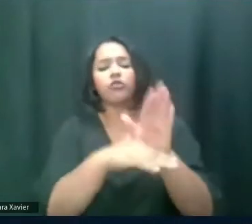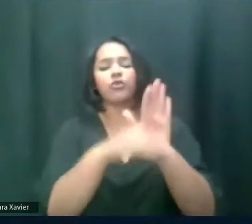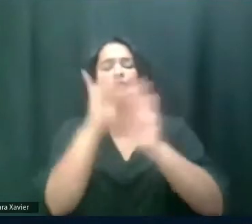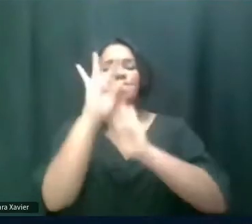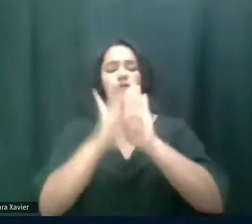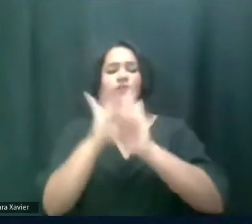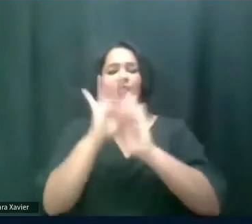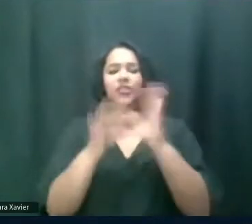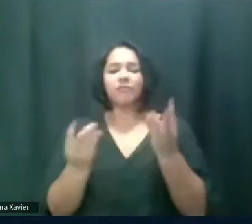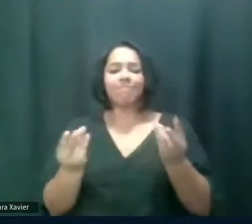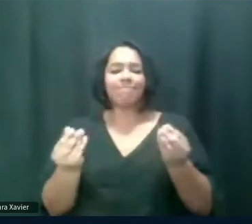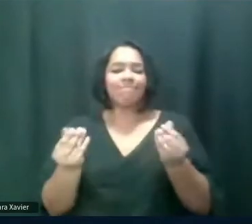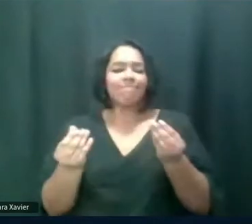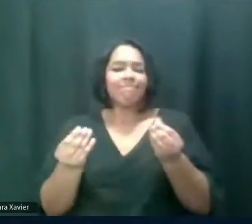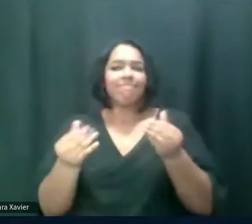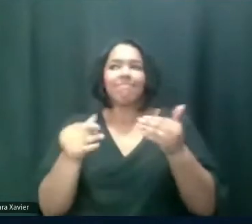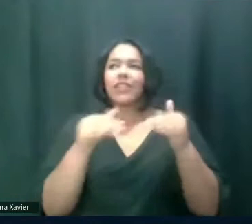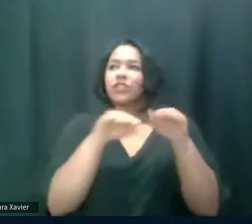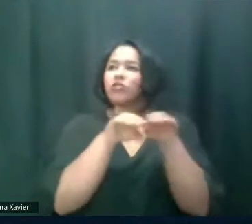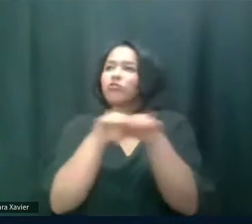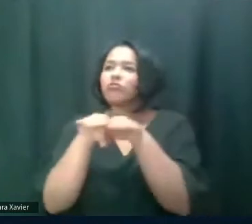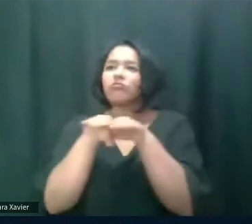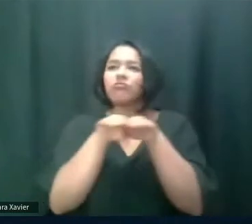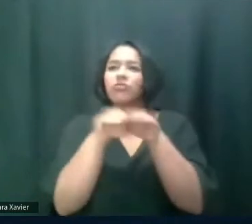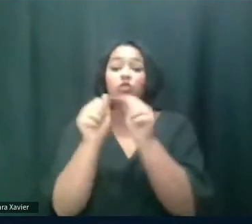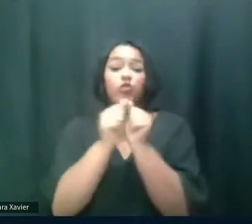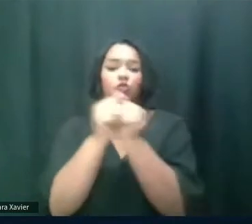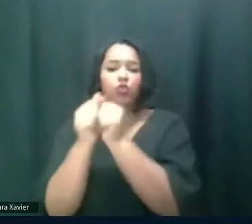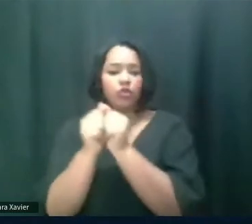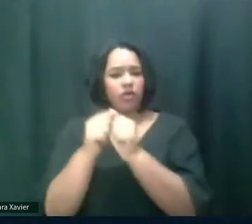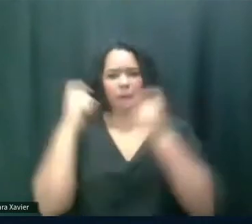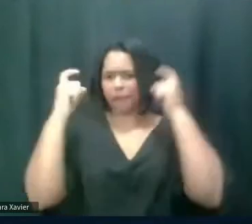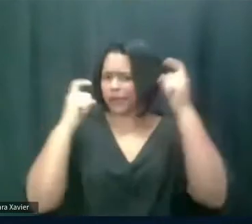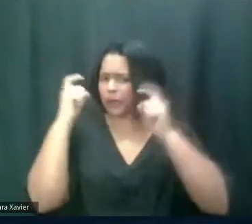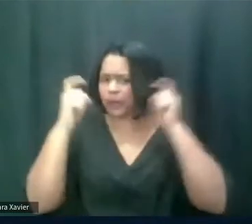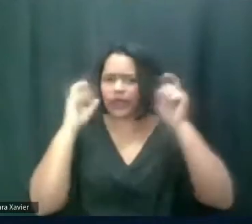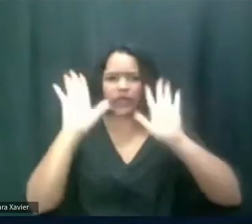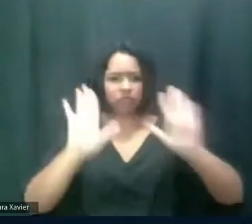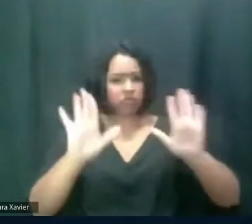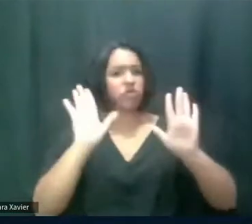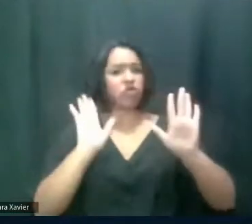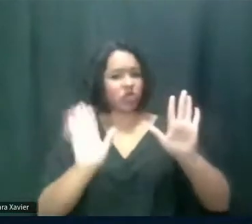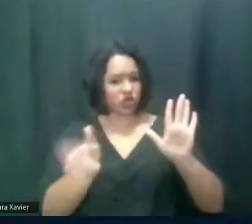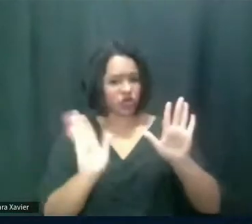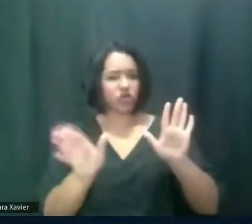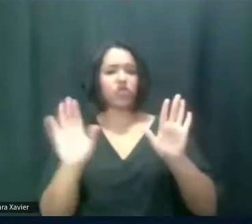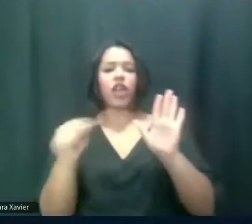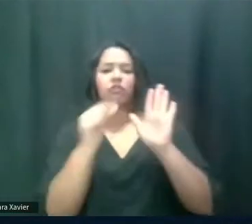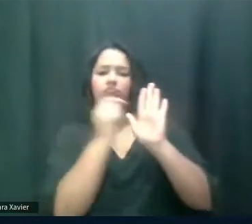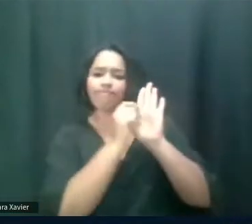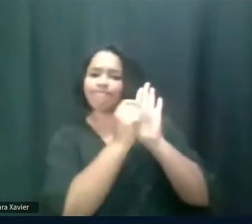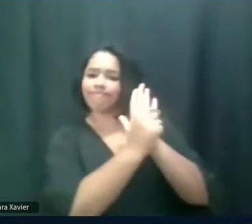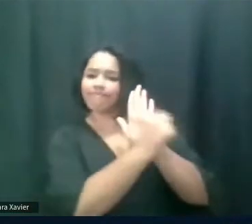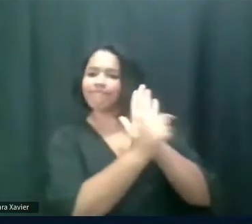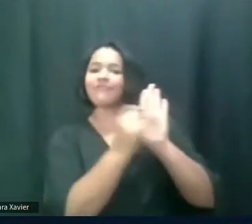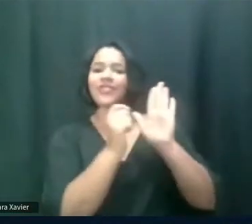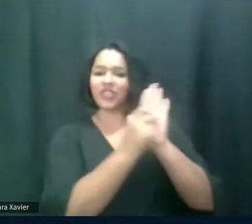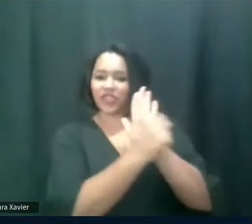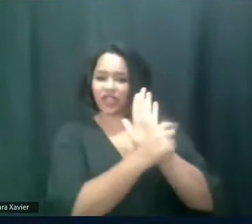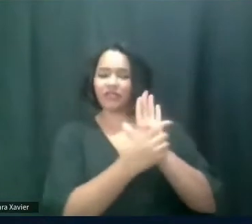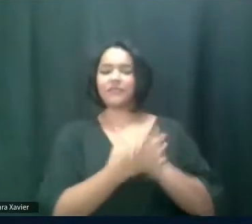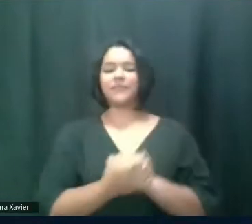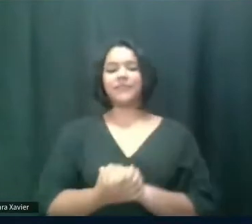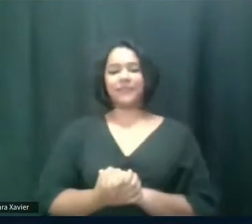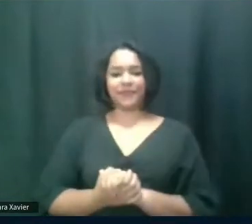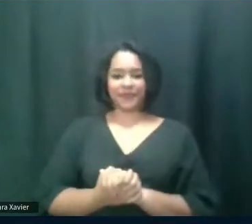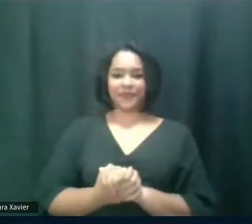pouco mais uniforme. Mas tudo isso você nem precisa preocupar que está lá bem, bem marcadinho, bem